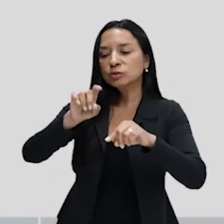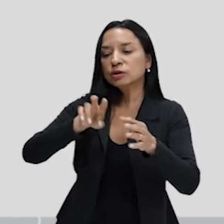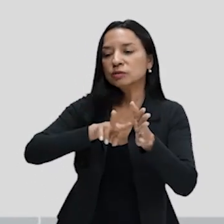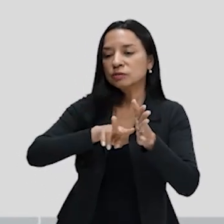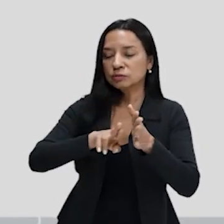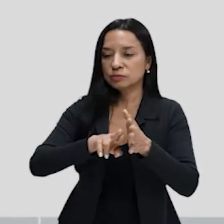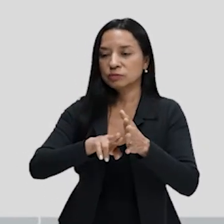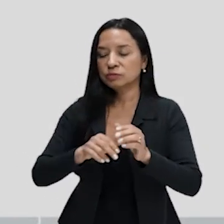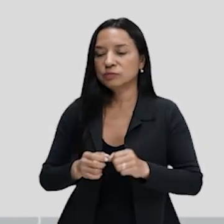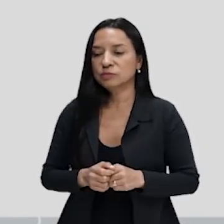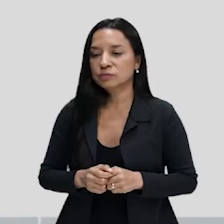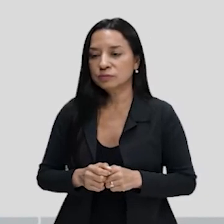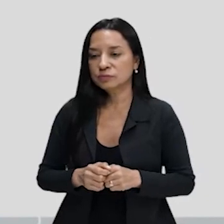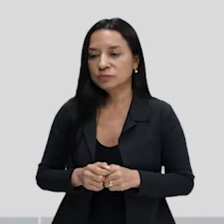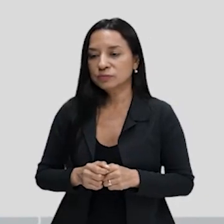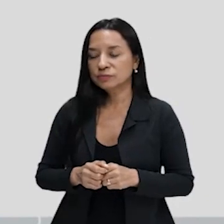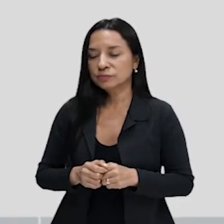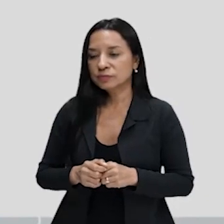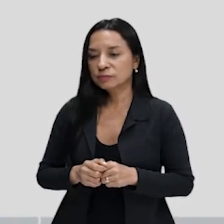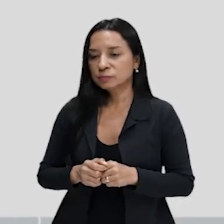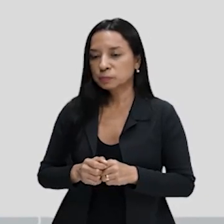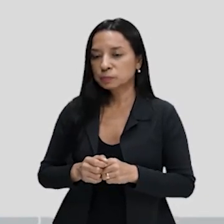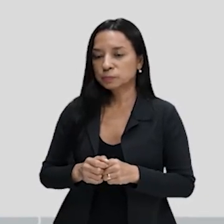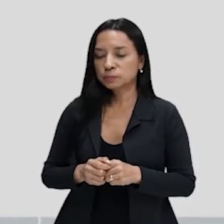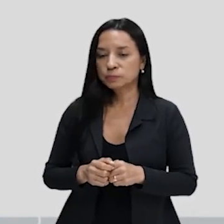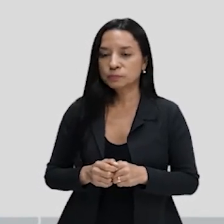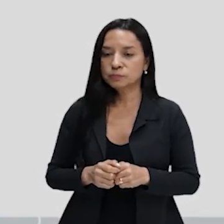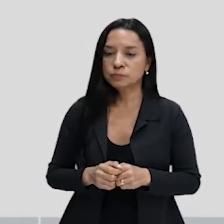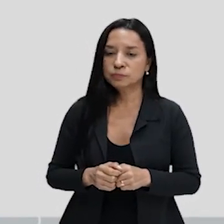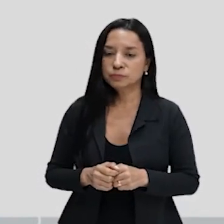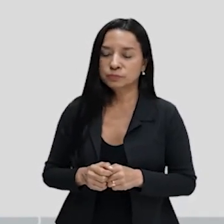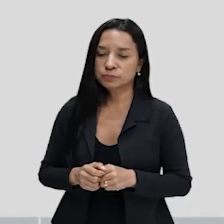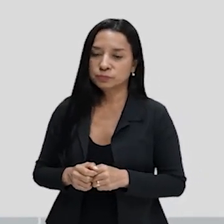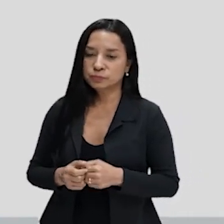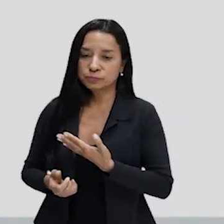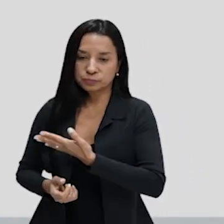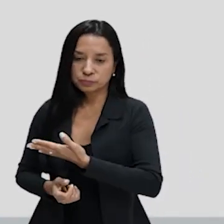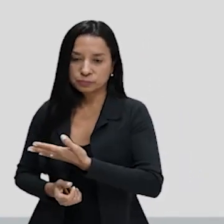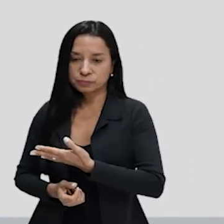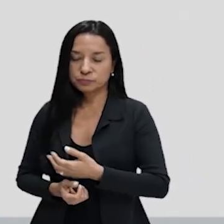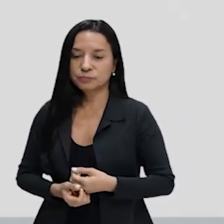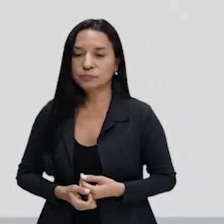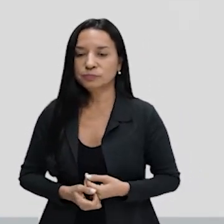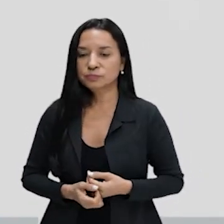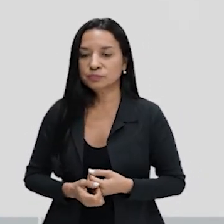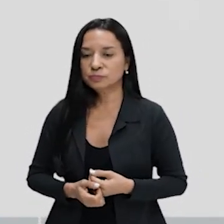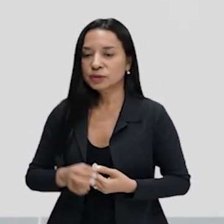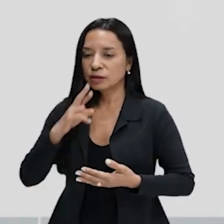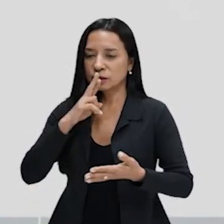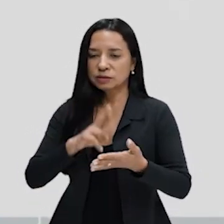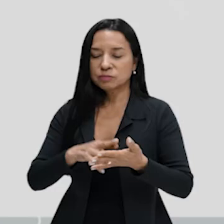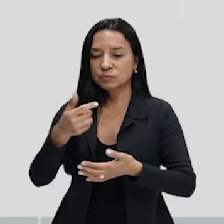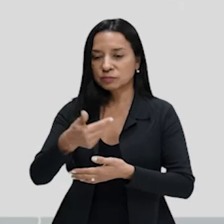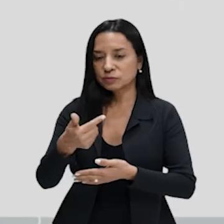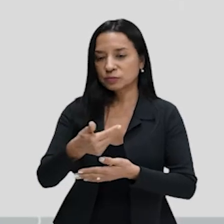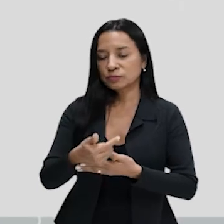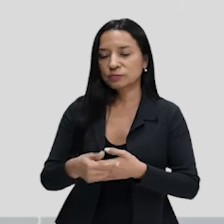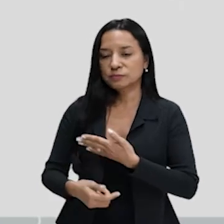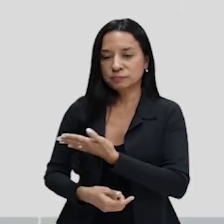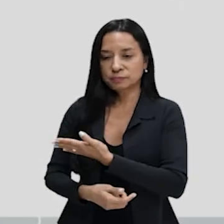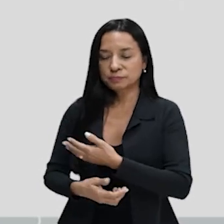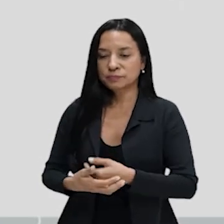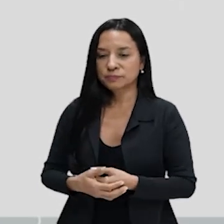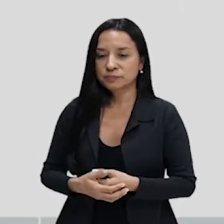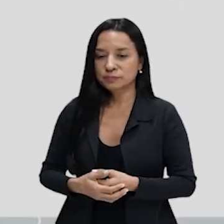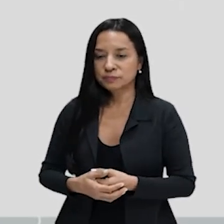clorada. Esse foi o experimento. E aí, qual foi o resultado? A incidência de febre puerperal diminuiu.